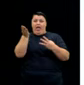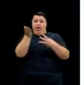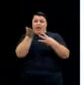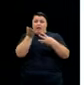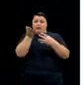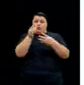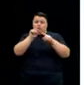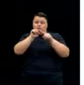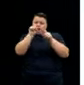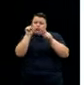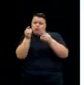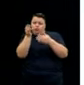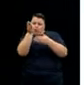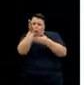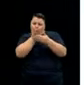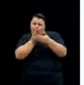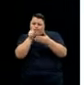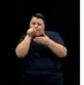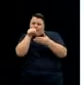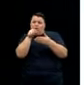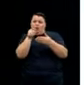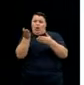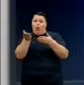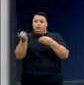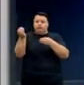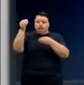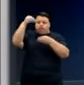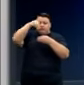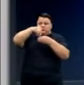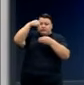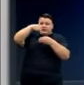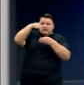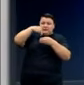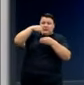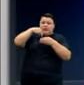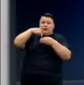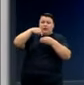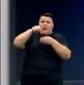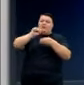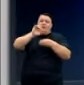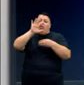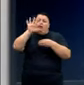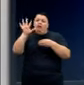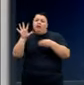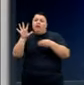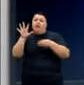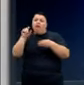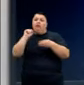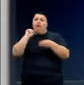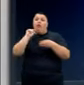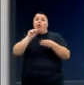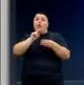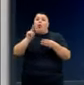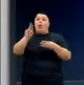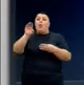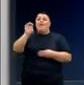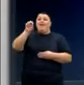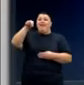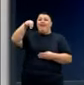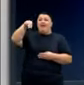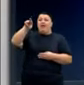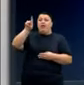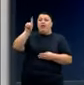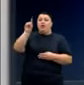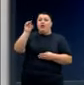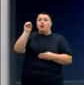tá? A parte mais interna, que assim, tá um amarelinho bem clarinho, é o endoderma, endo de